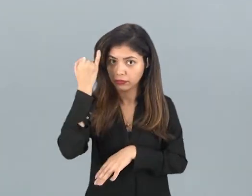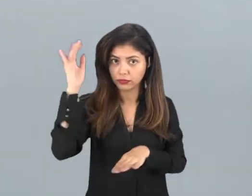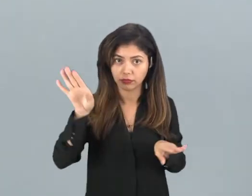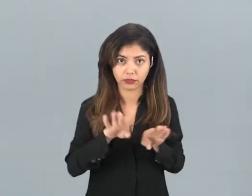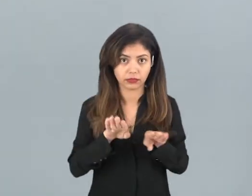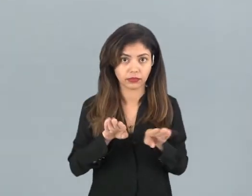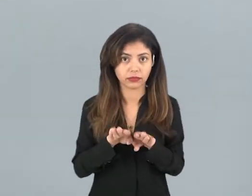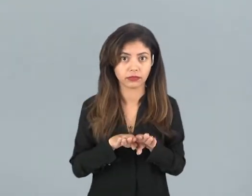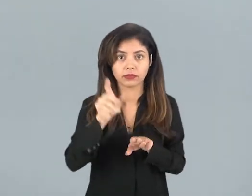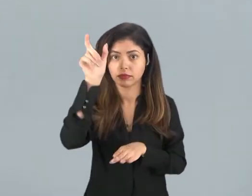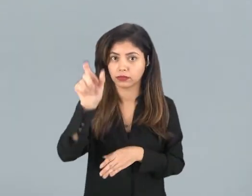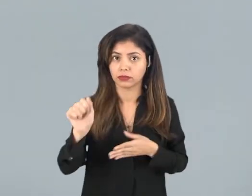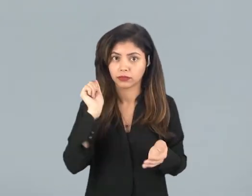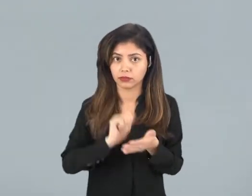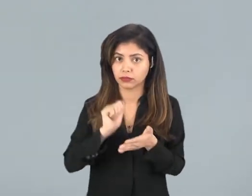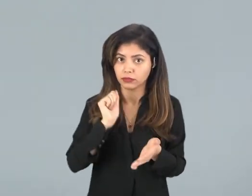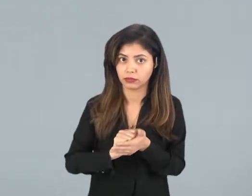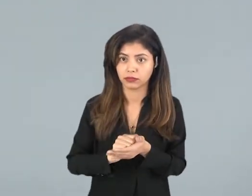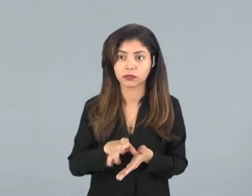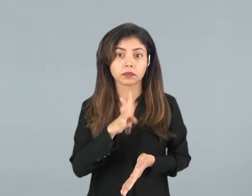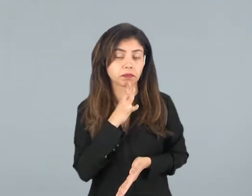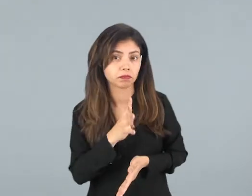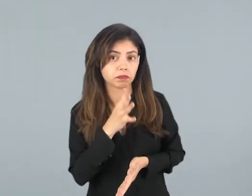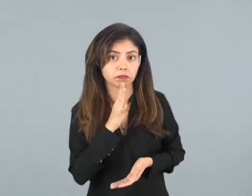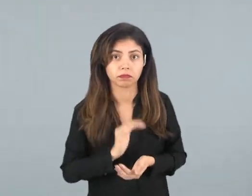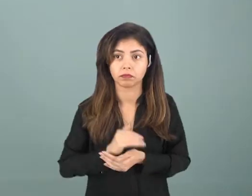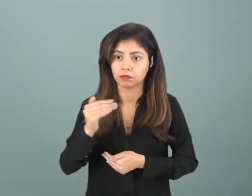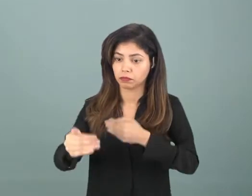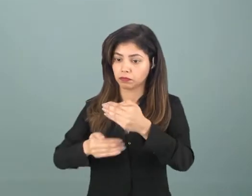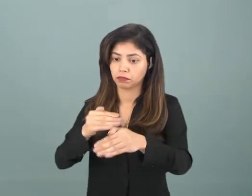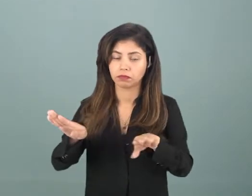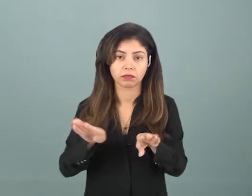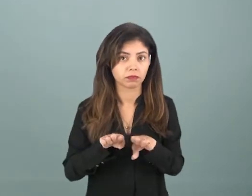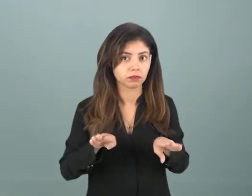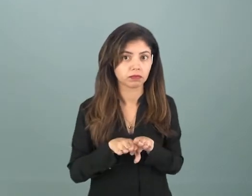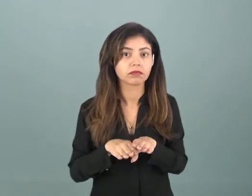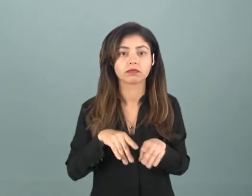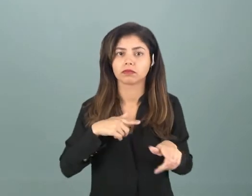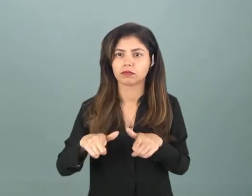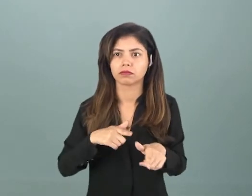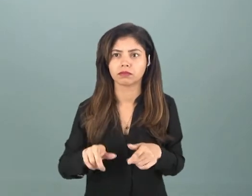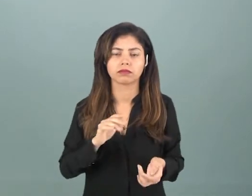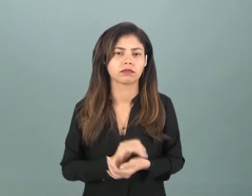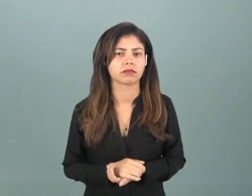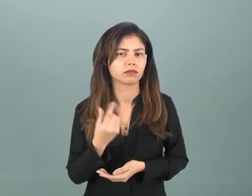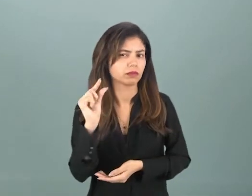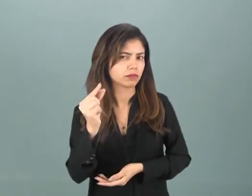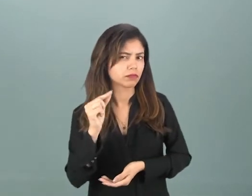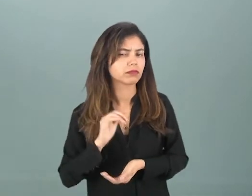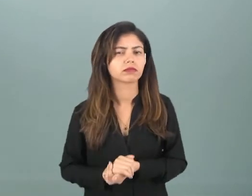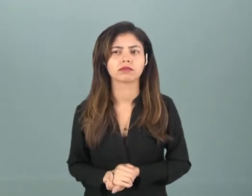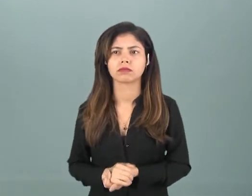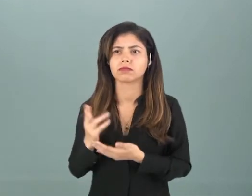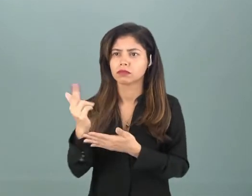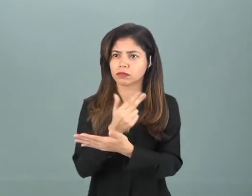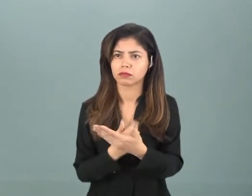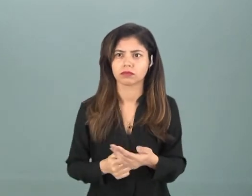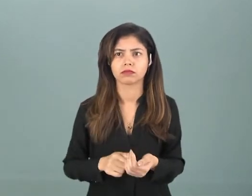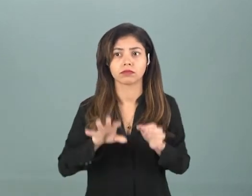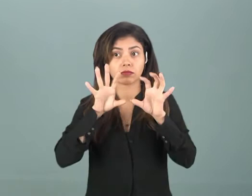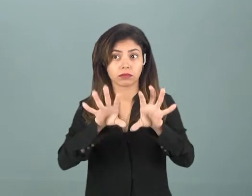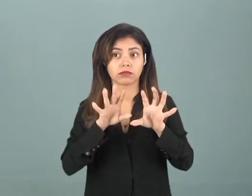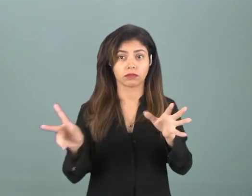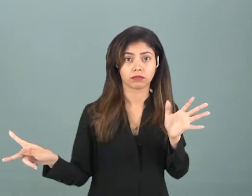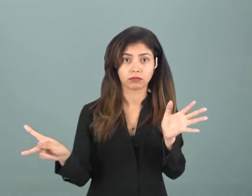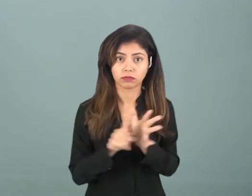trabalhar a biografia, a gente conhecer o processo como se deu e quando a gente trabalha, por exemplo, artes, a obra daquele artista, fica mais fácil compreender